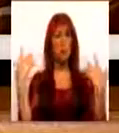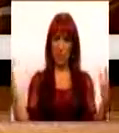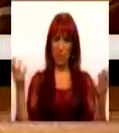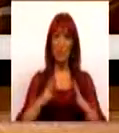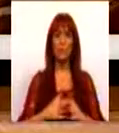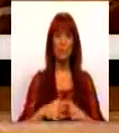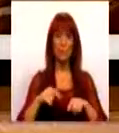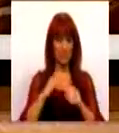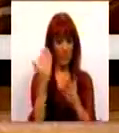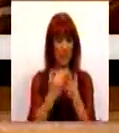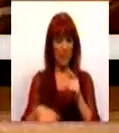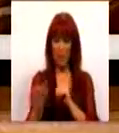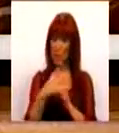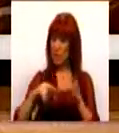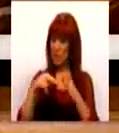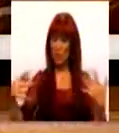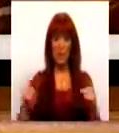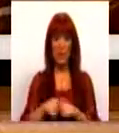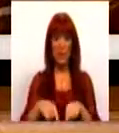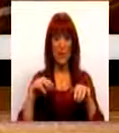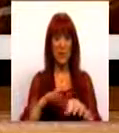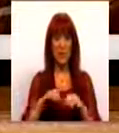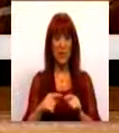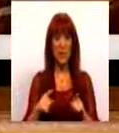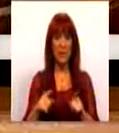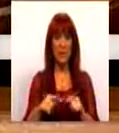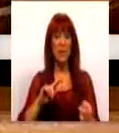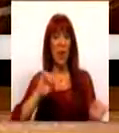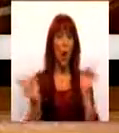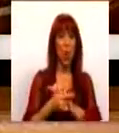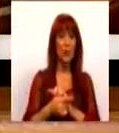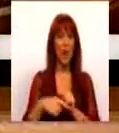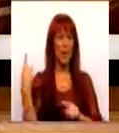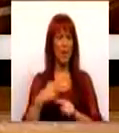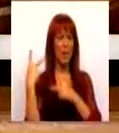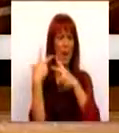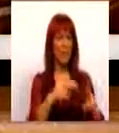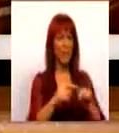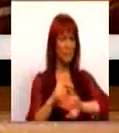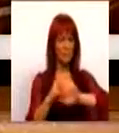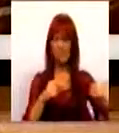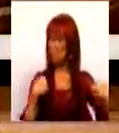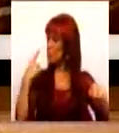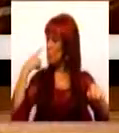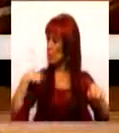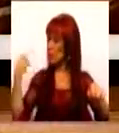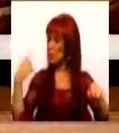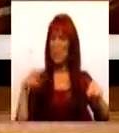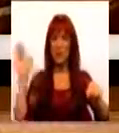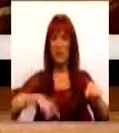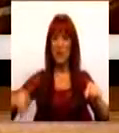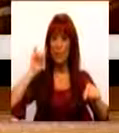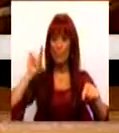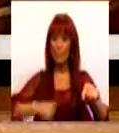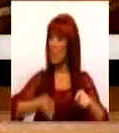deputados, neste Programa Nacional de Reformas, e em sentido inverso ao da austeridade, o que se revelou foram mais